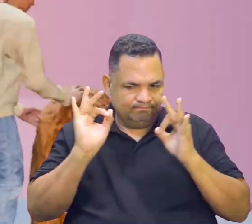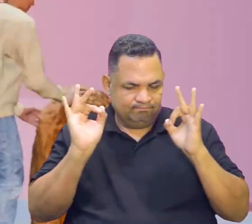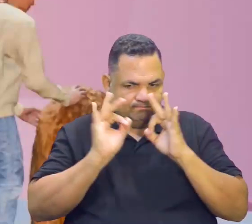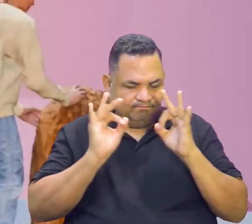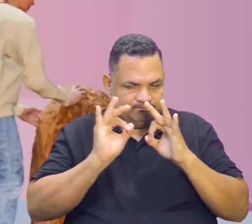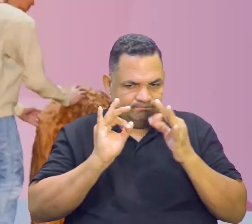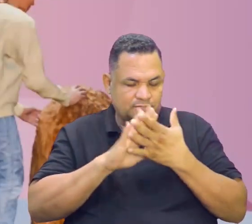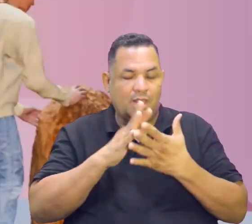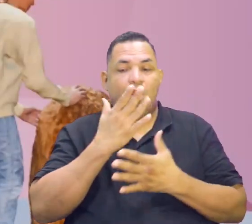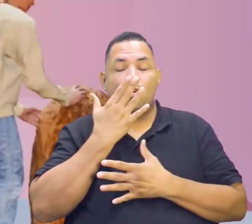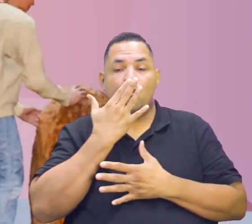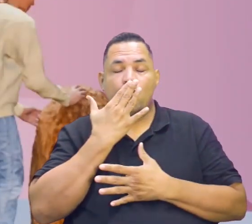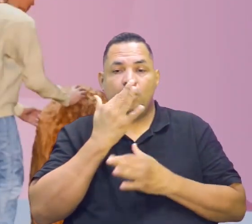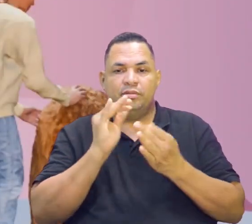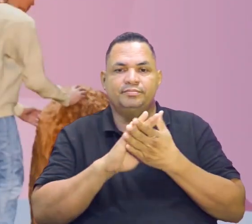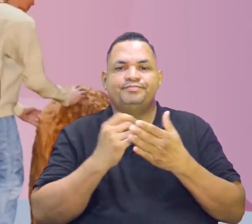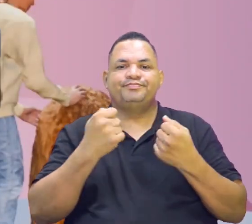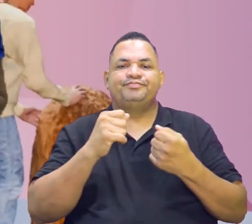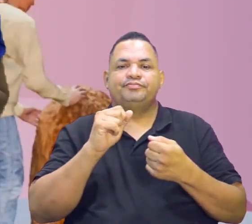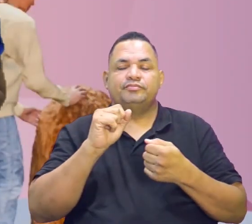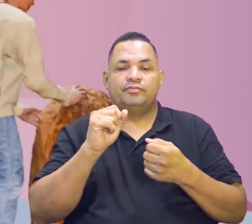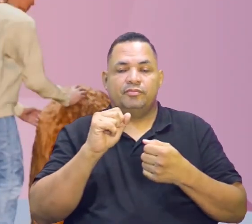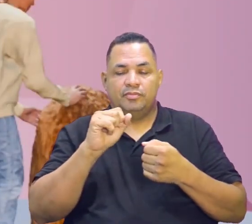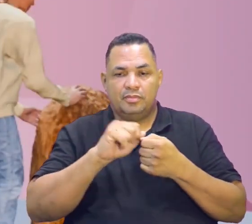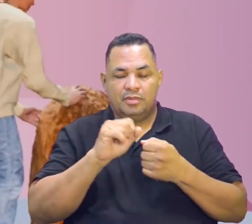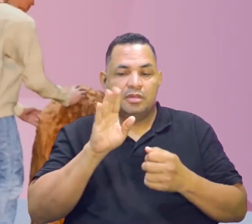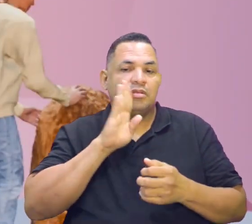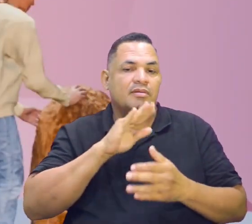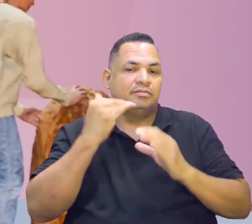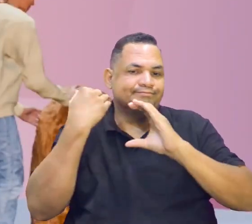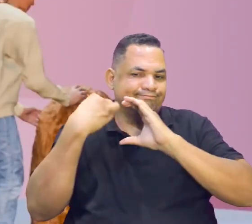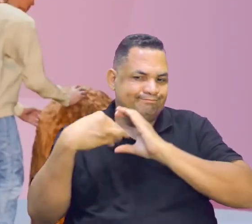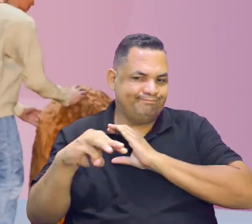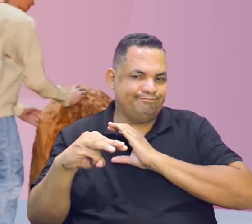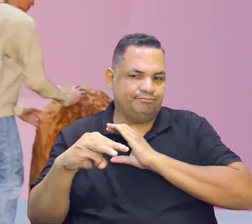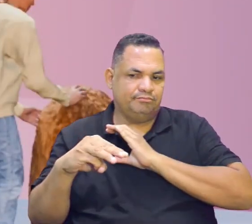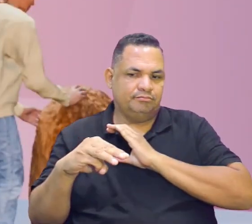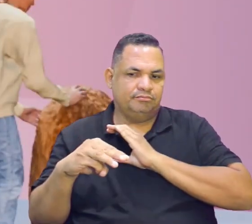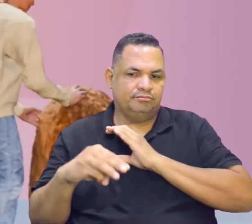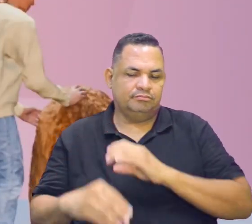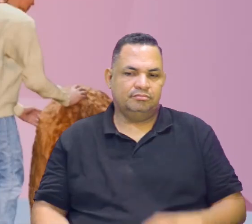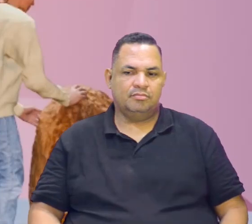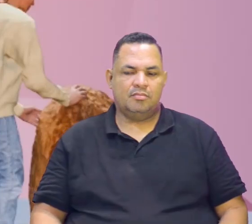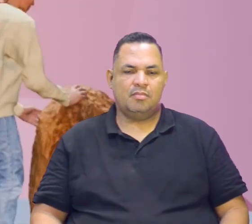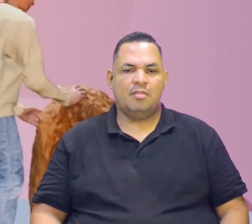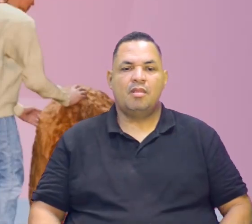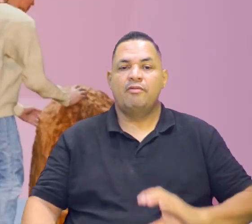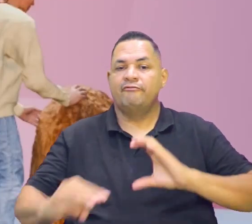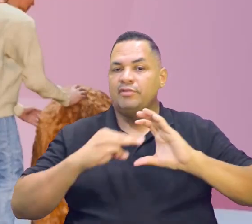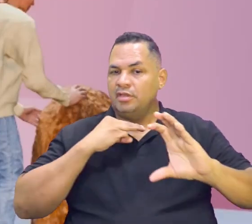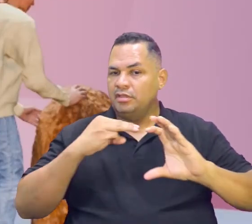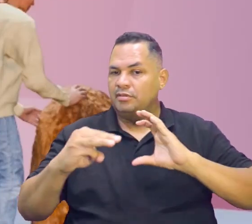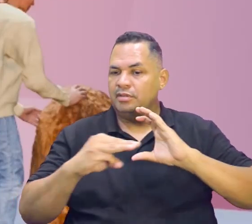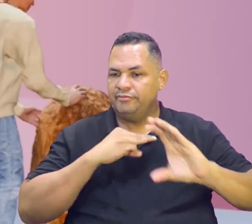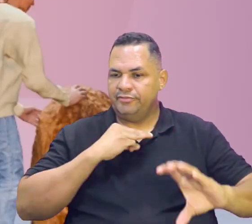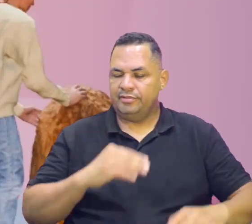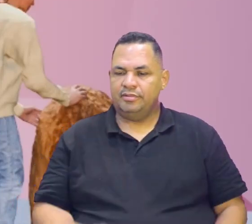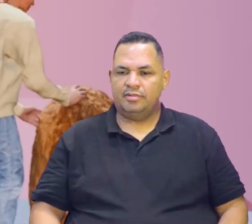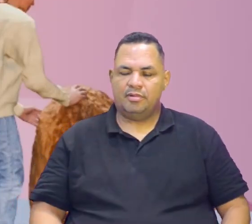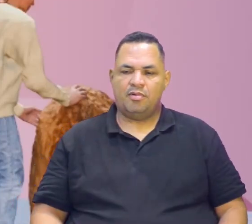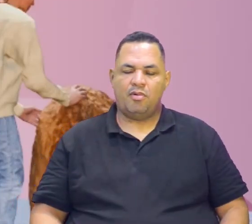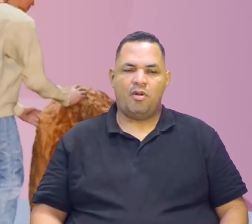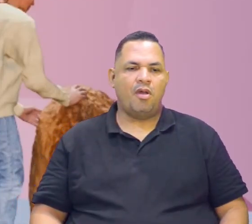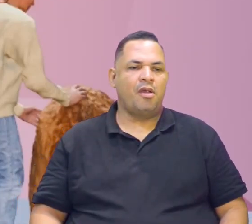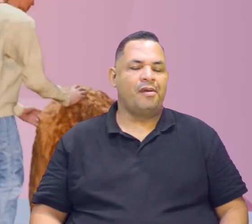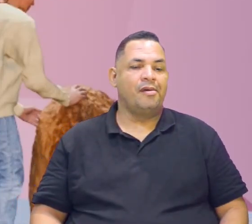vanguardas, nas cores. Dá para fazer bem bacana e nos enviem. Essa é a atividade primeira para vocês. É verdade.